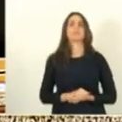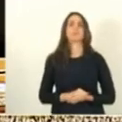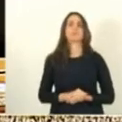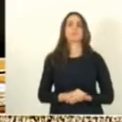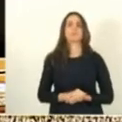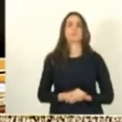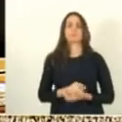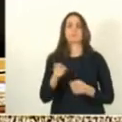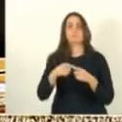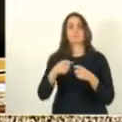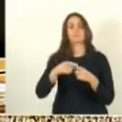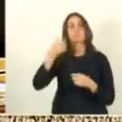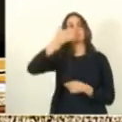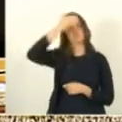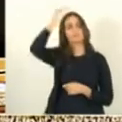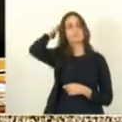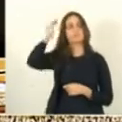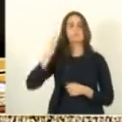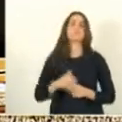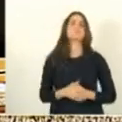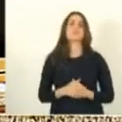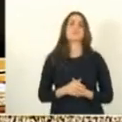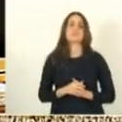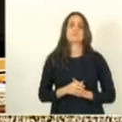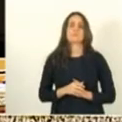doutor Hércules.